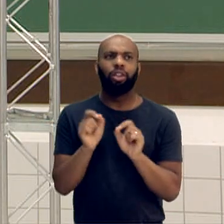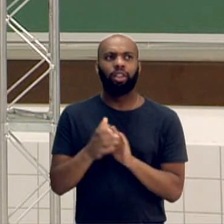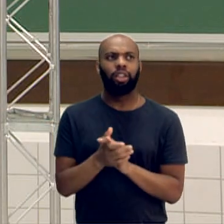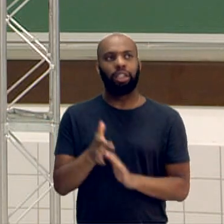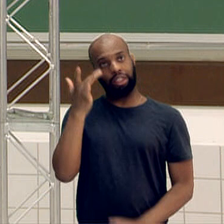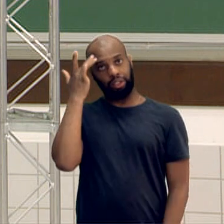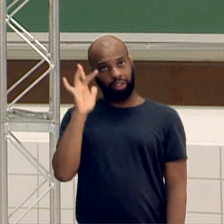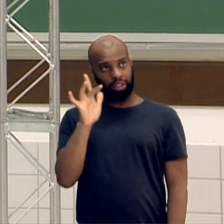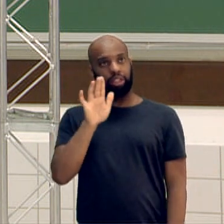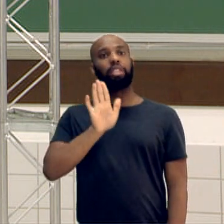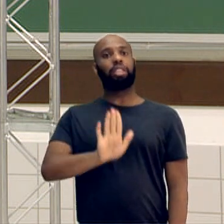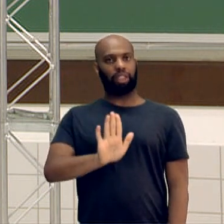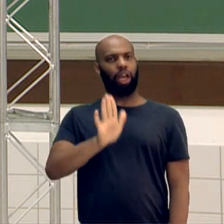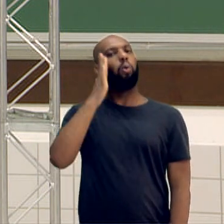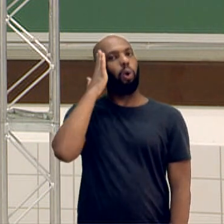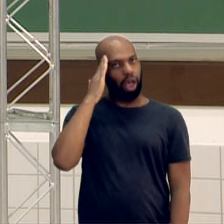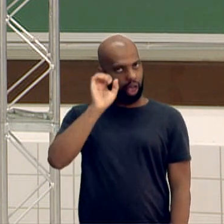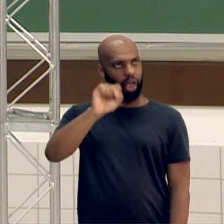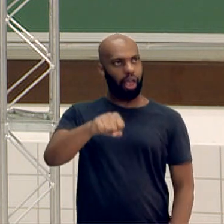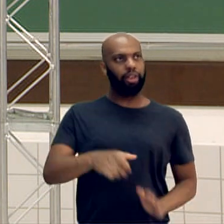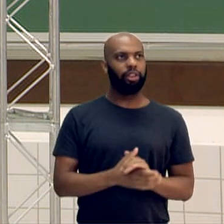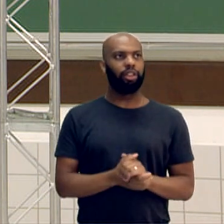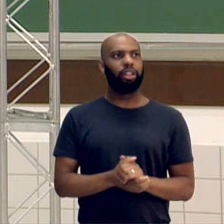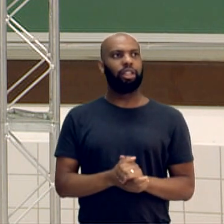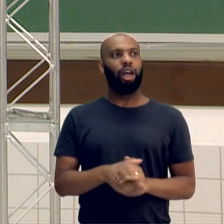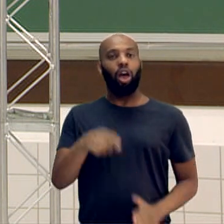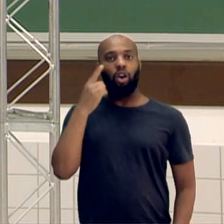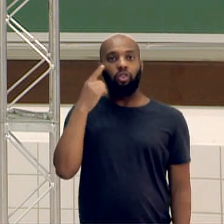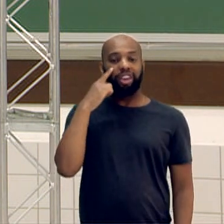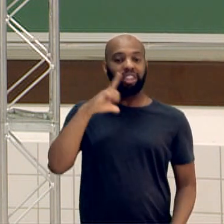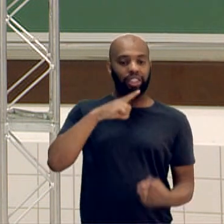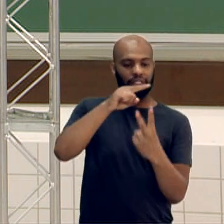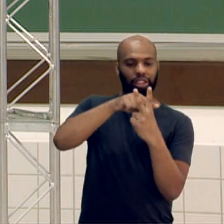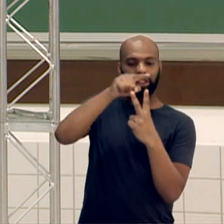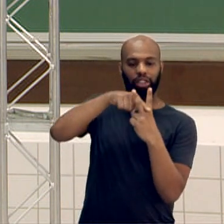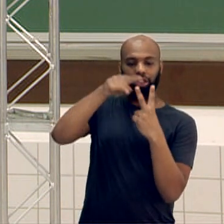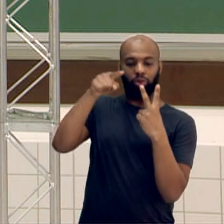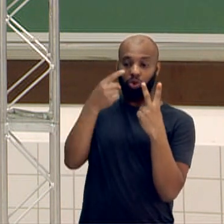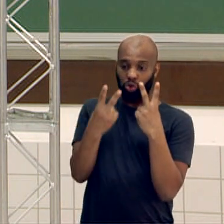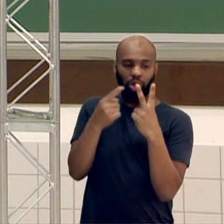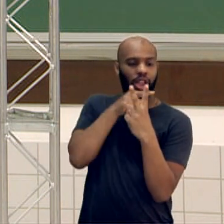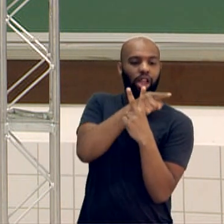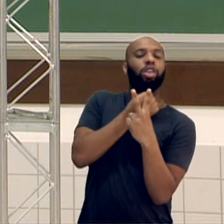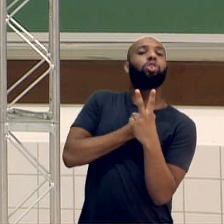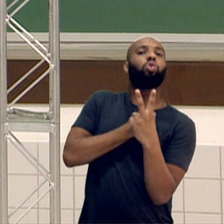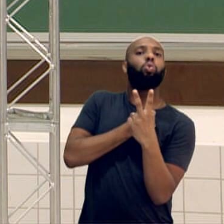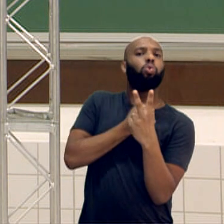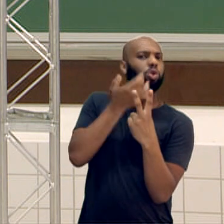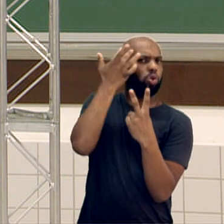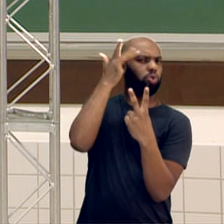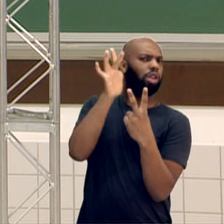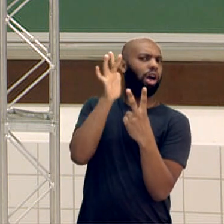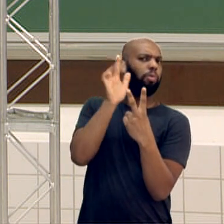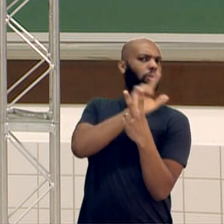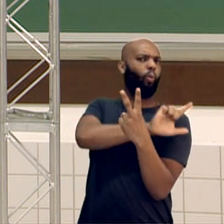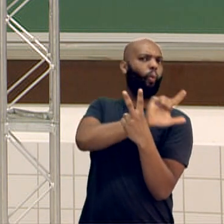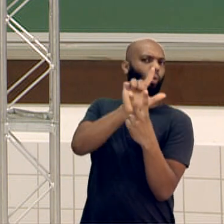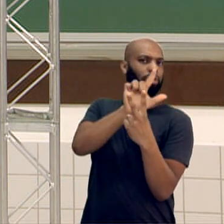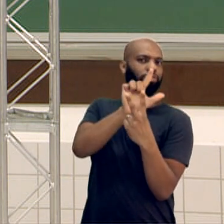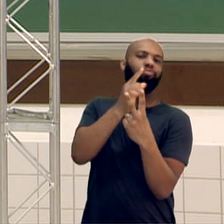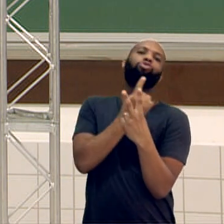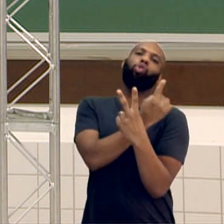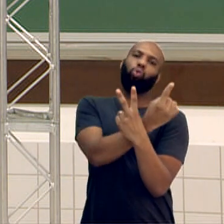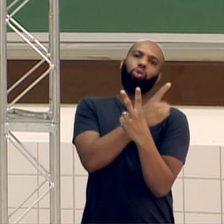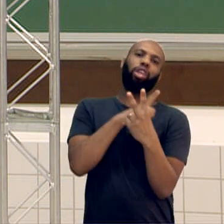Não sei. Sabe sim. Quem está aqui na frente da raiz de 2 e não aparece? Parabéns para quem